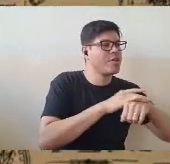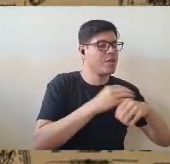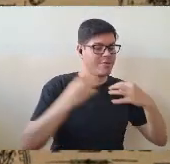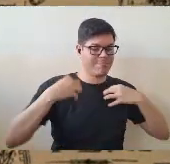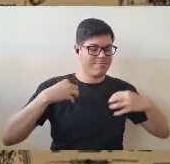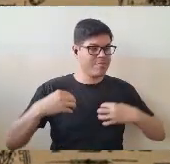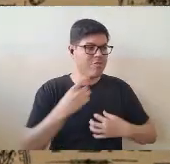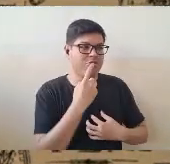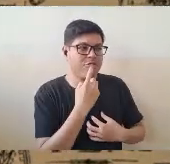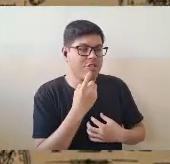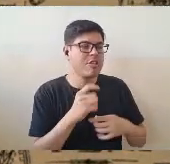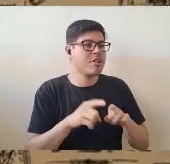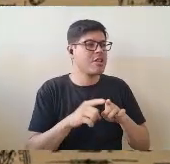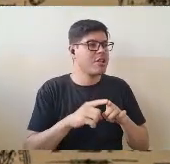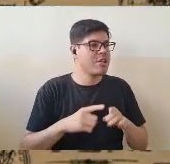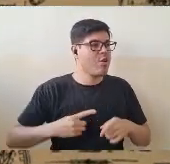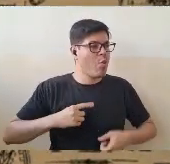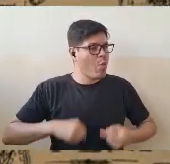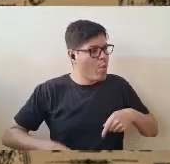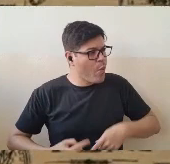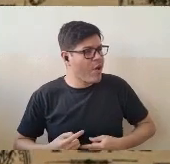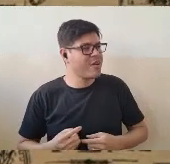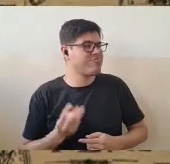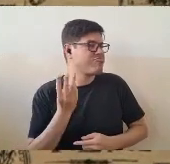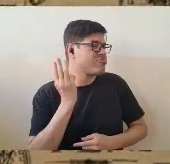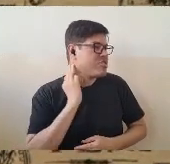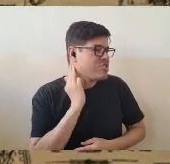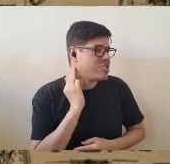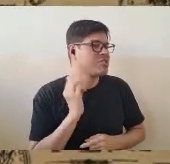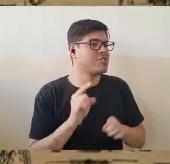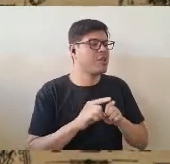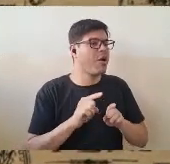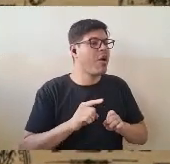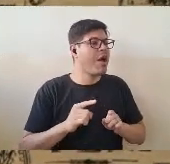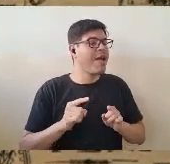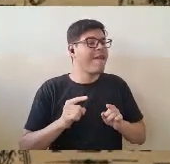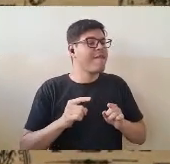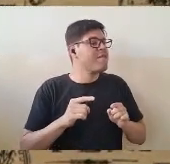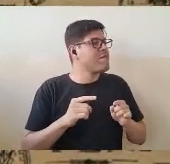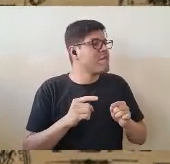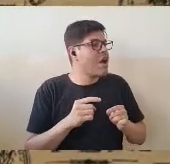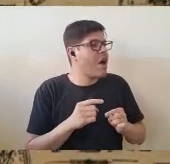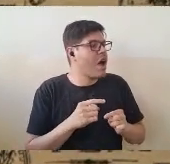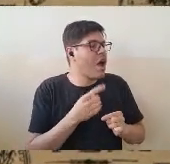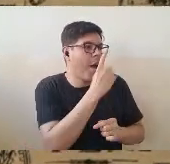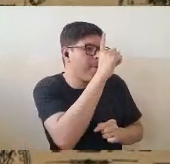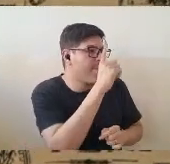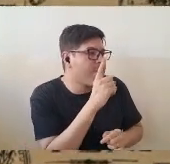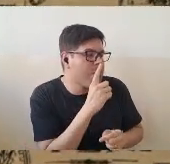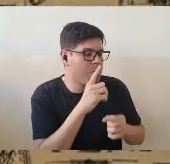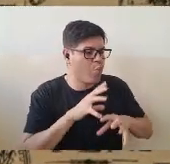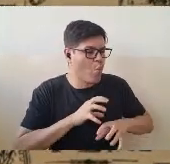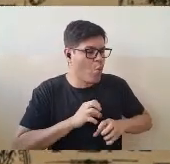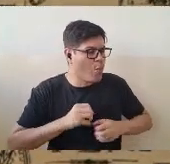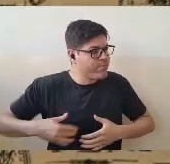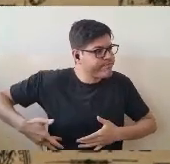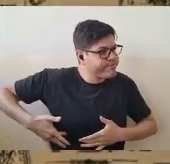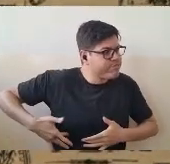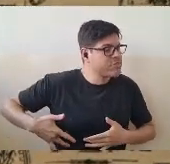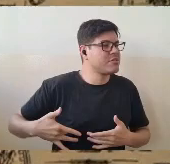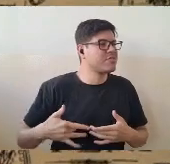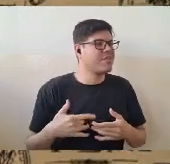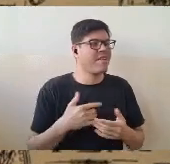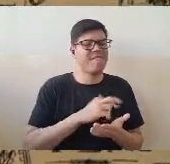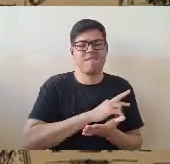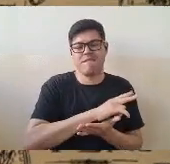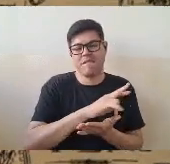rubéola congênita, meningite, hepatite, todas, não dá um terço do que a Covid levou. O senhor